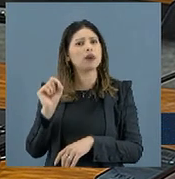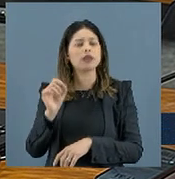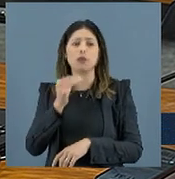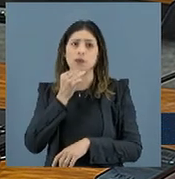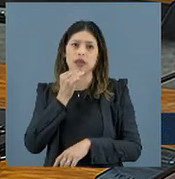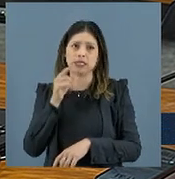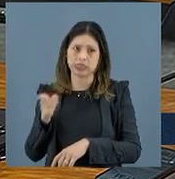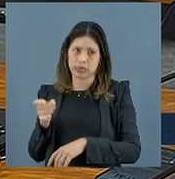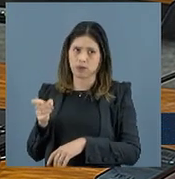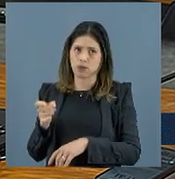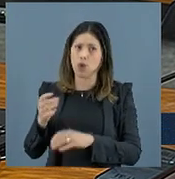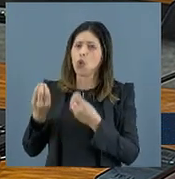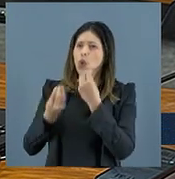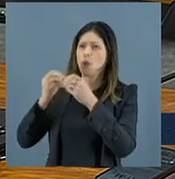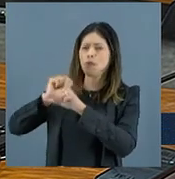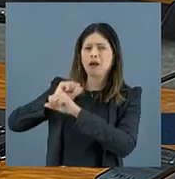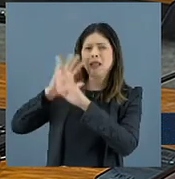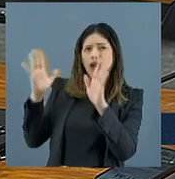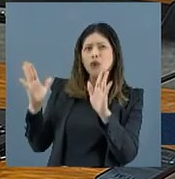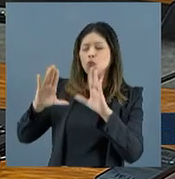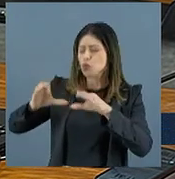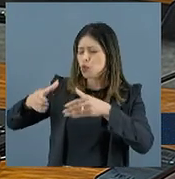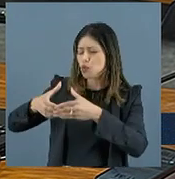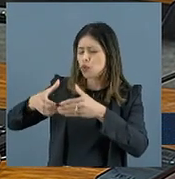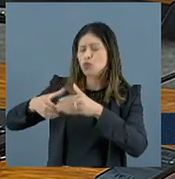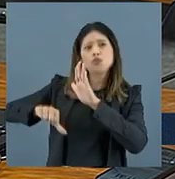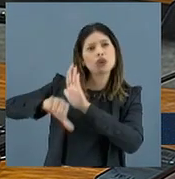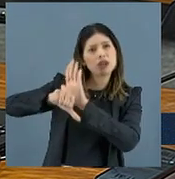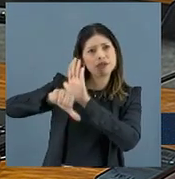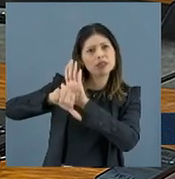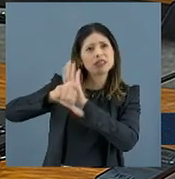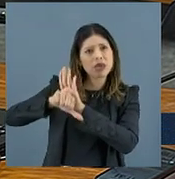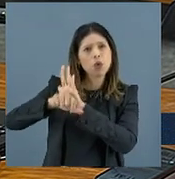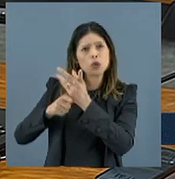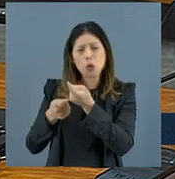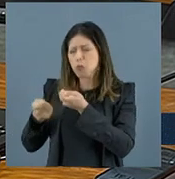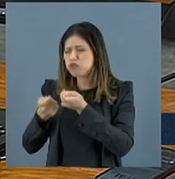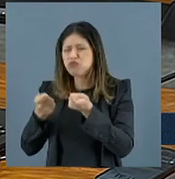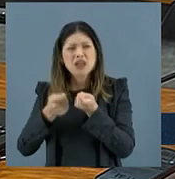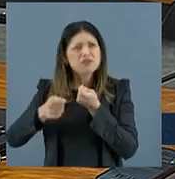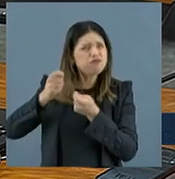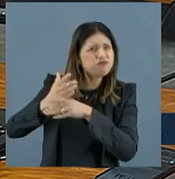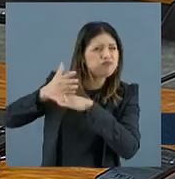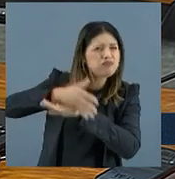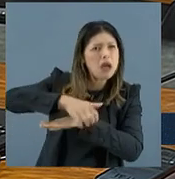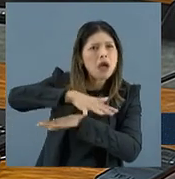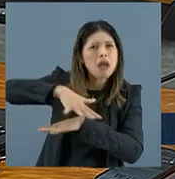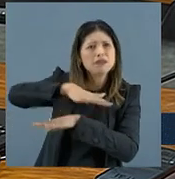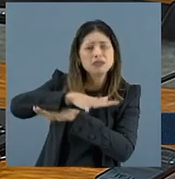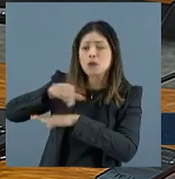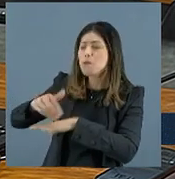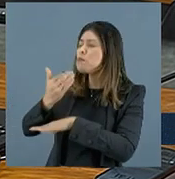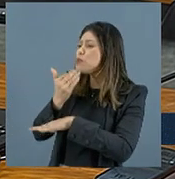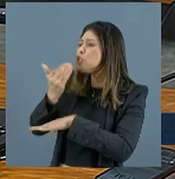é um exemplo claro das facções criminosas que estão dominando completamente a sociedade. Você tem que pedir autorização para entrar